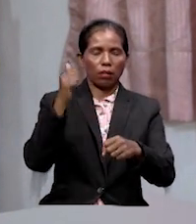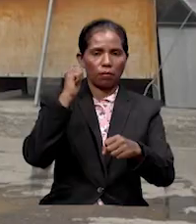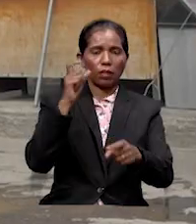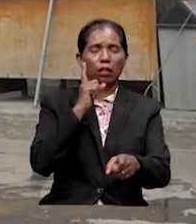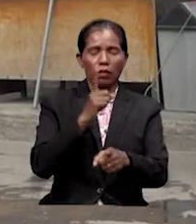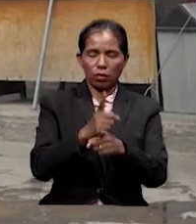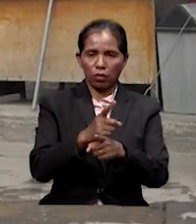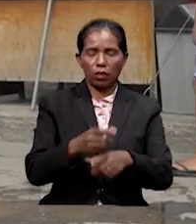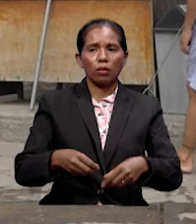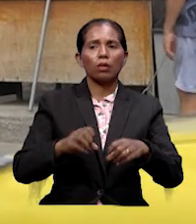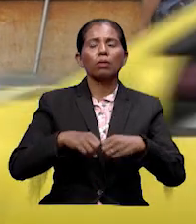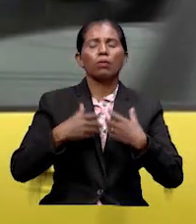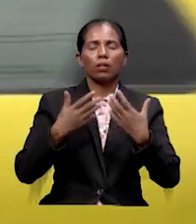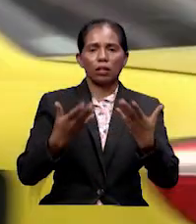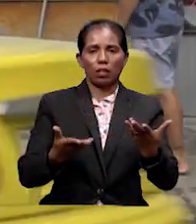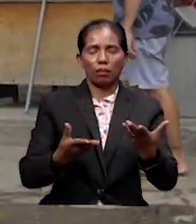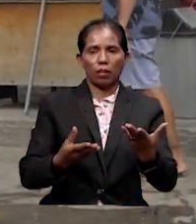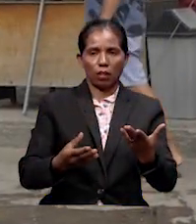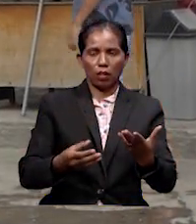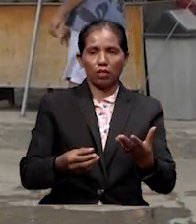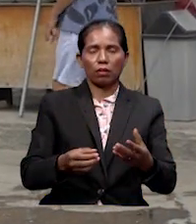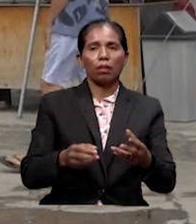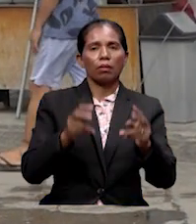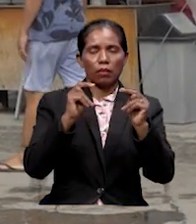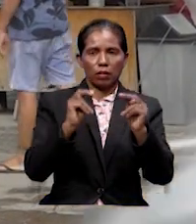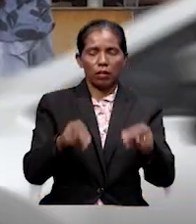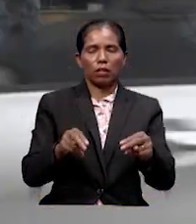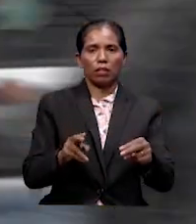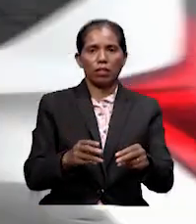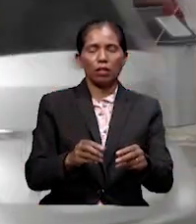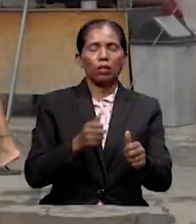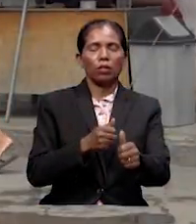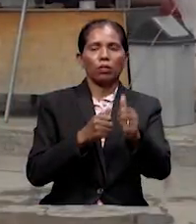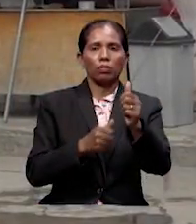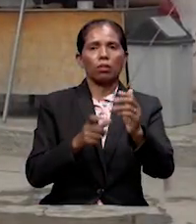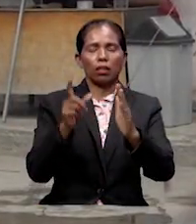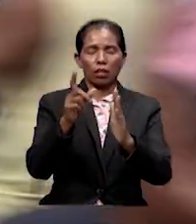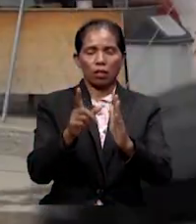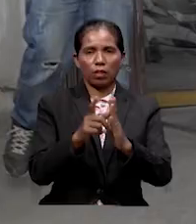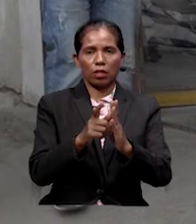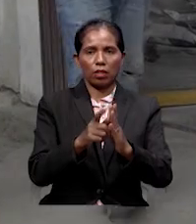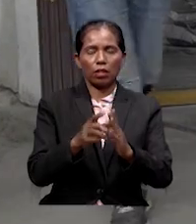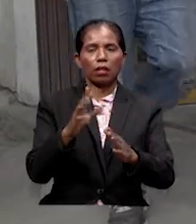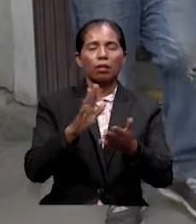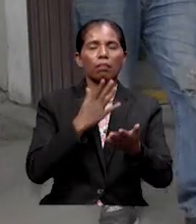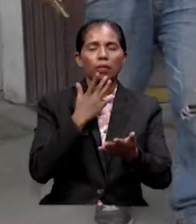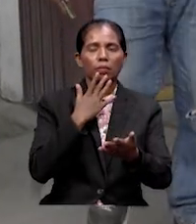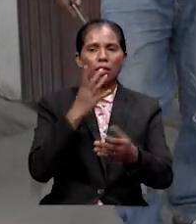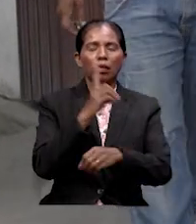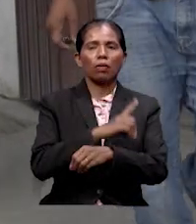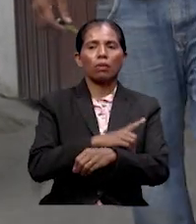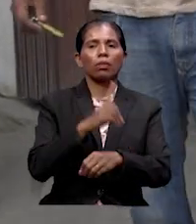no ba o insama consumo ne be que Twitter standard né mas midar né loro internet consumo